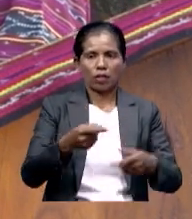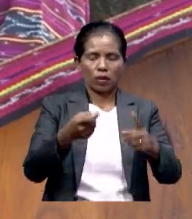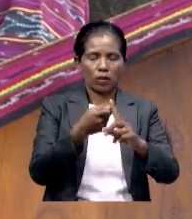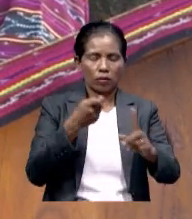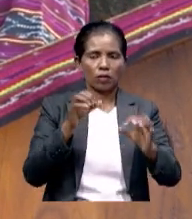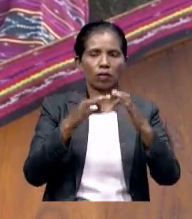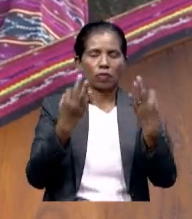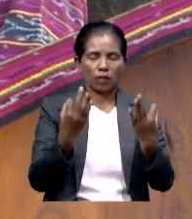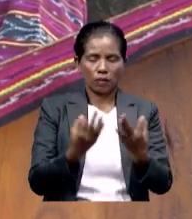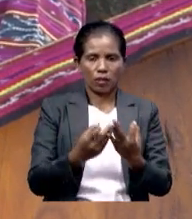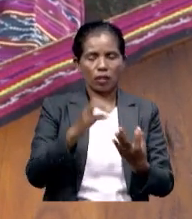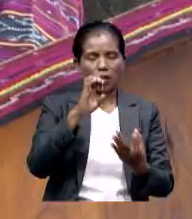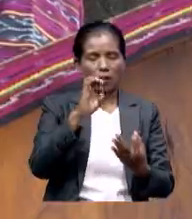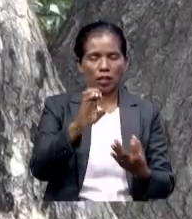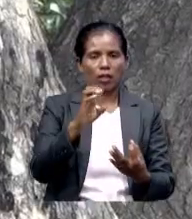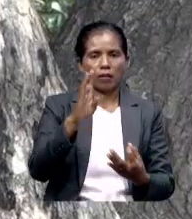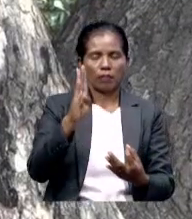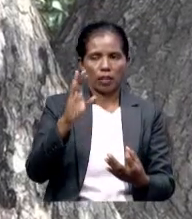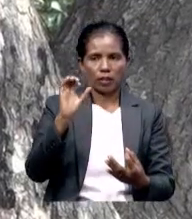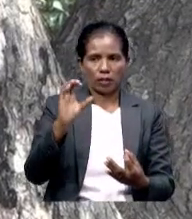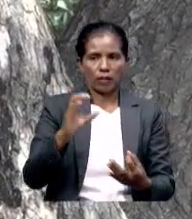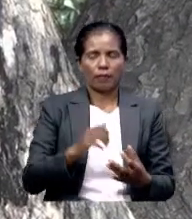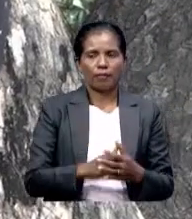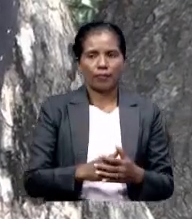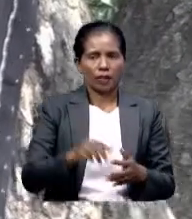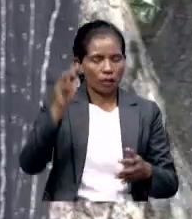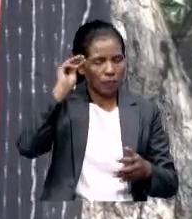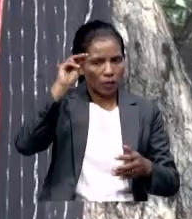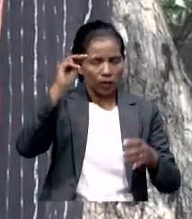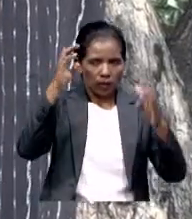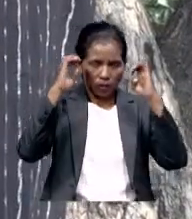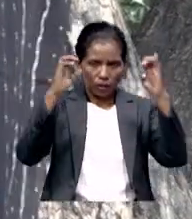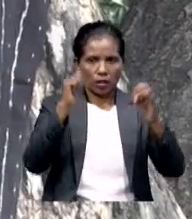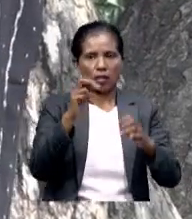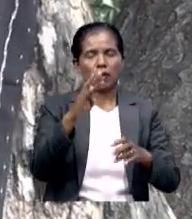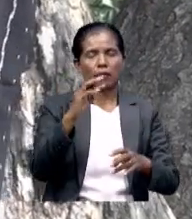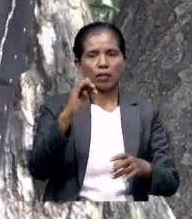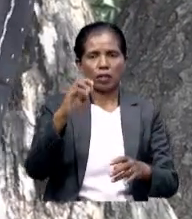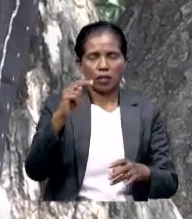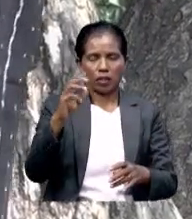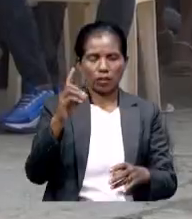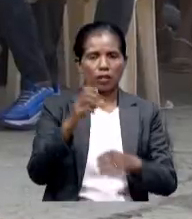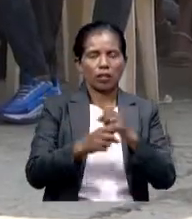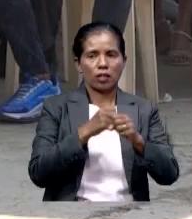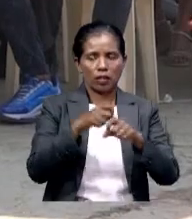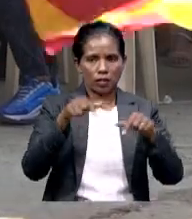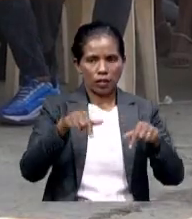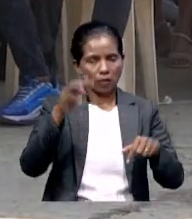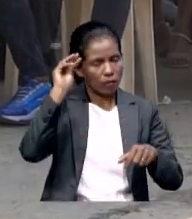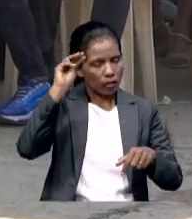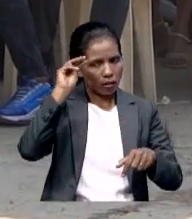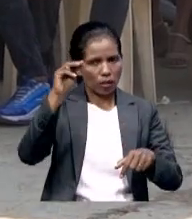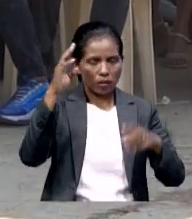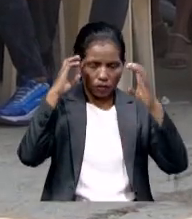familia bote de ser doutor Sérgio Vieira de Melo. Ministro da Educação Armindo Maia Hateten e Hatinangne, Ministério da Educação